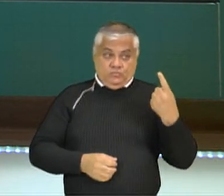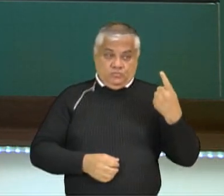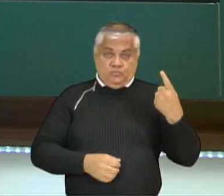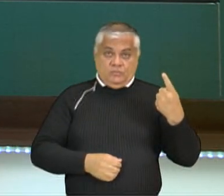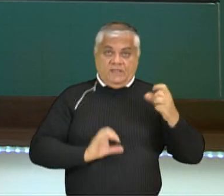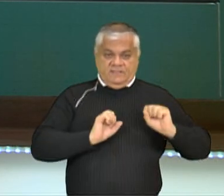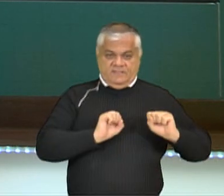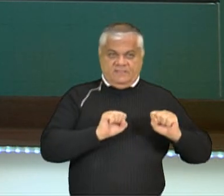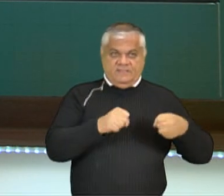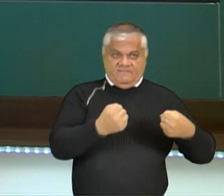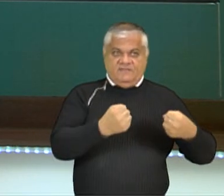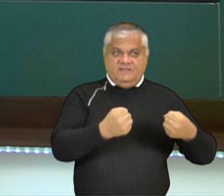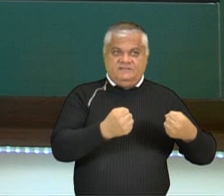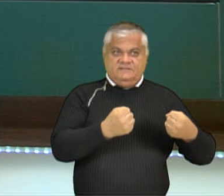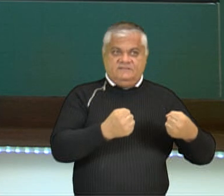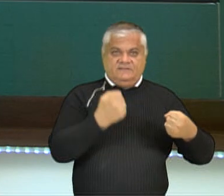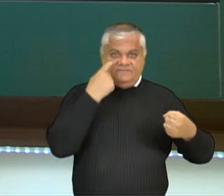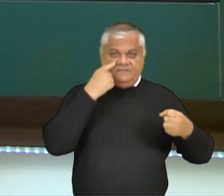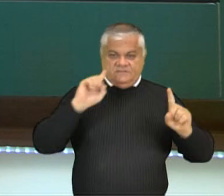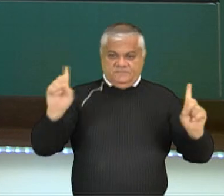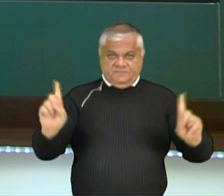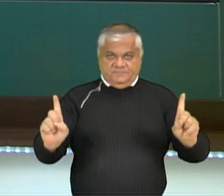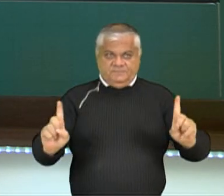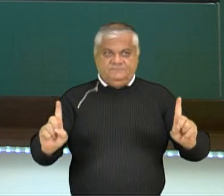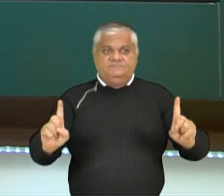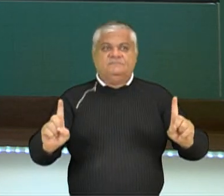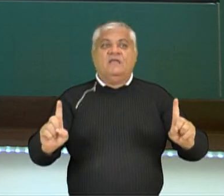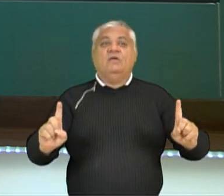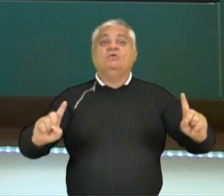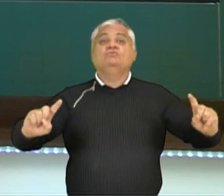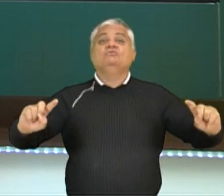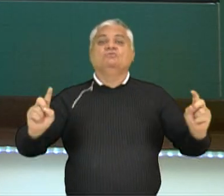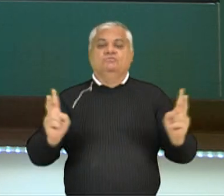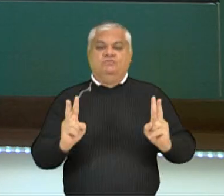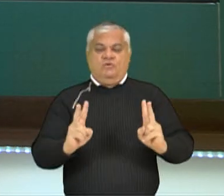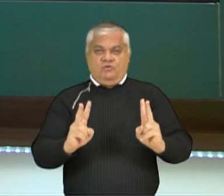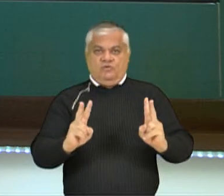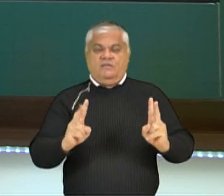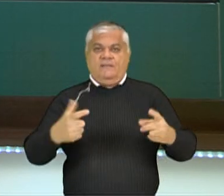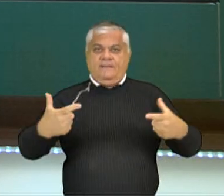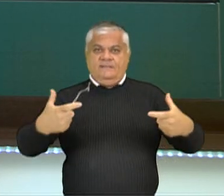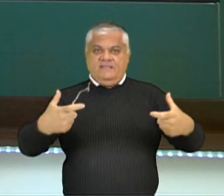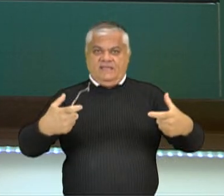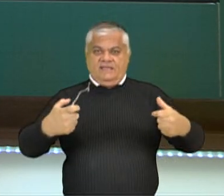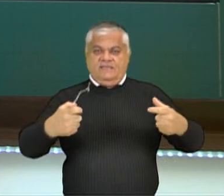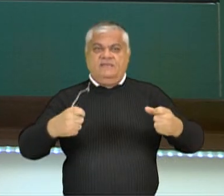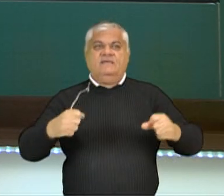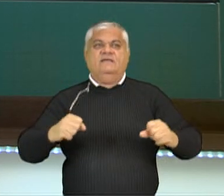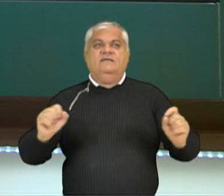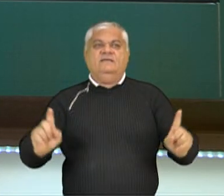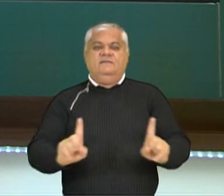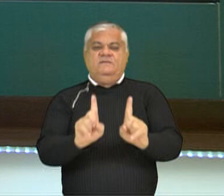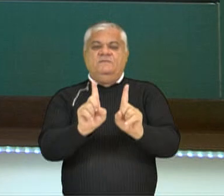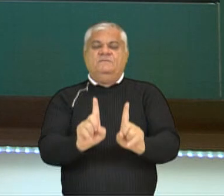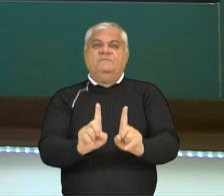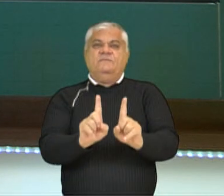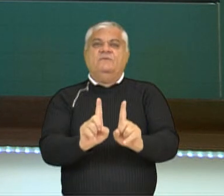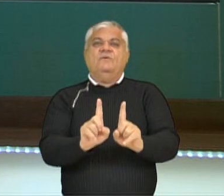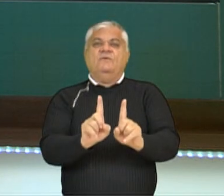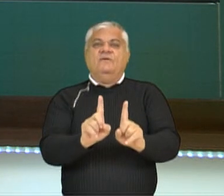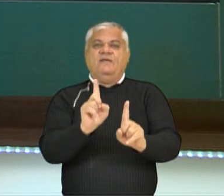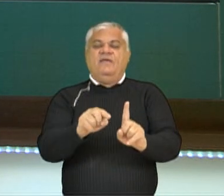defesa, ó, ficam aqui. Daí a gente tem o setor 2, que são os setores de ataque, e o setor 3, que é o